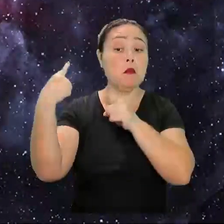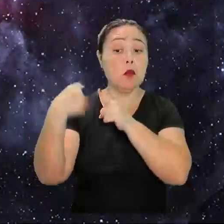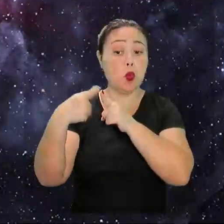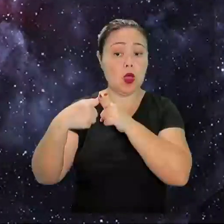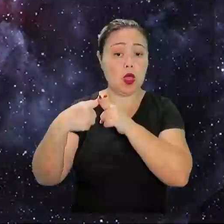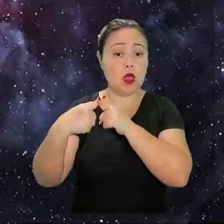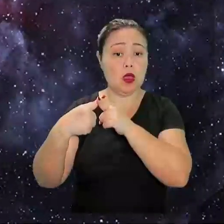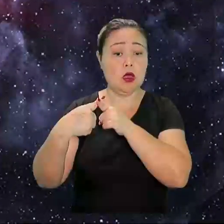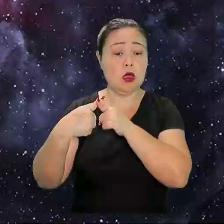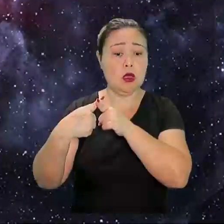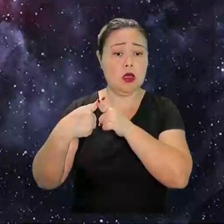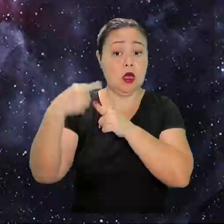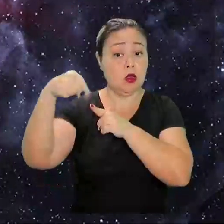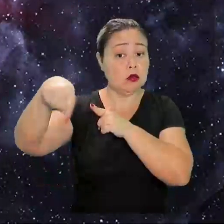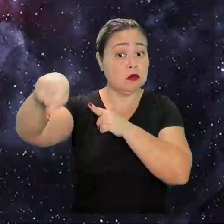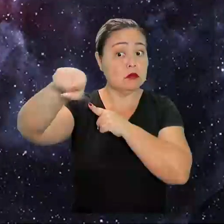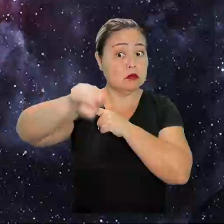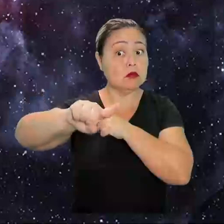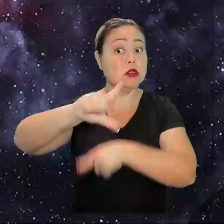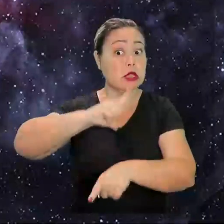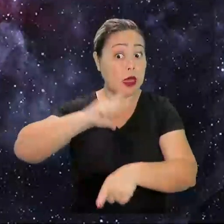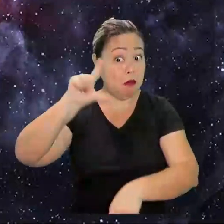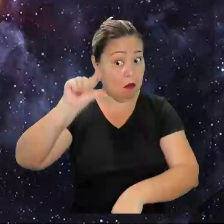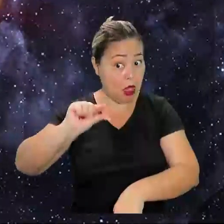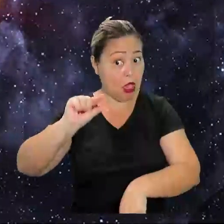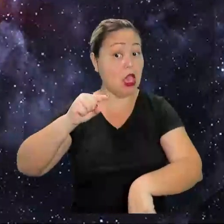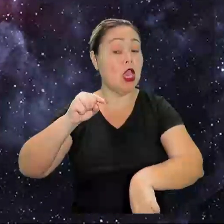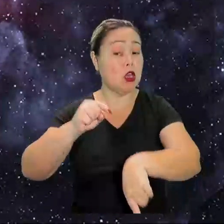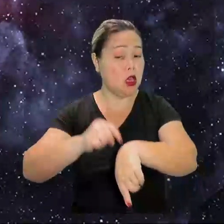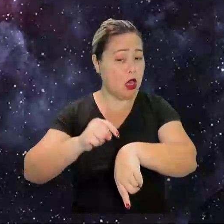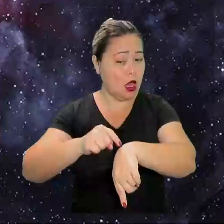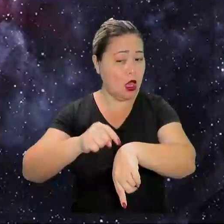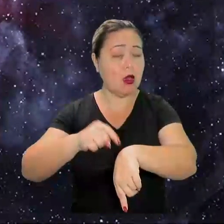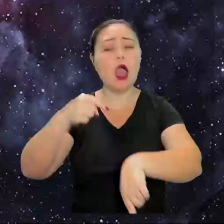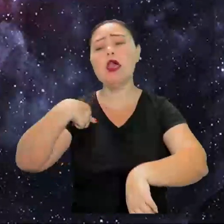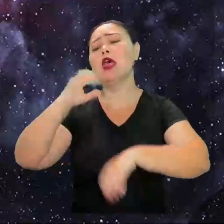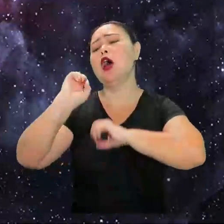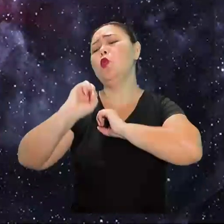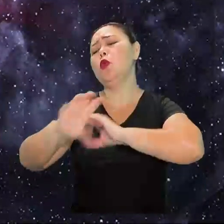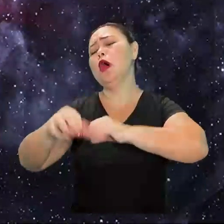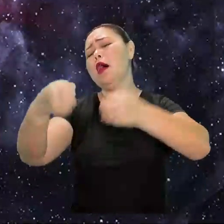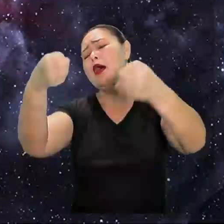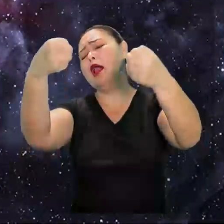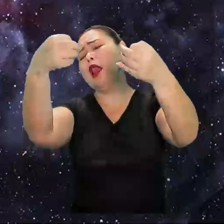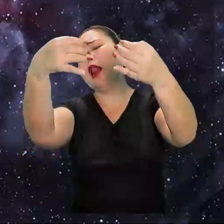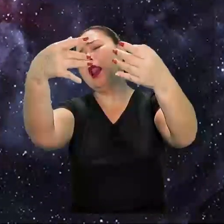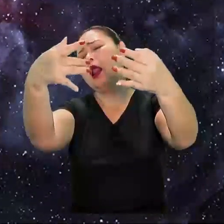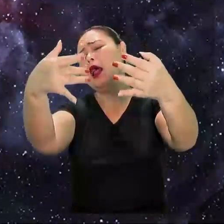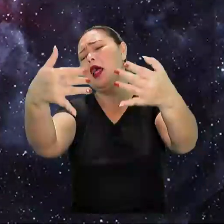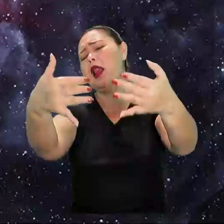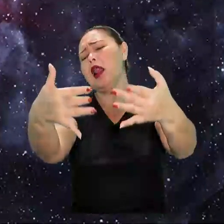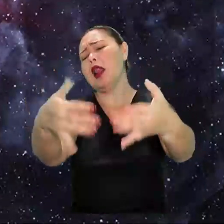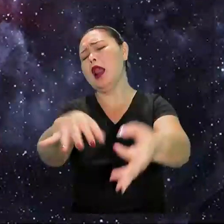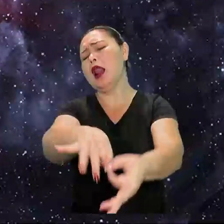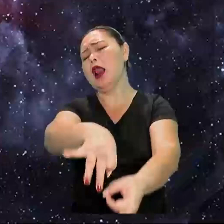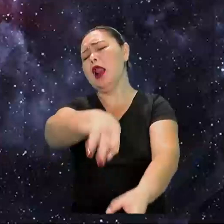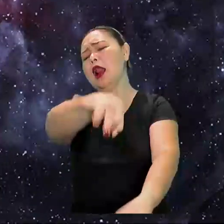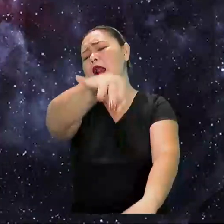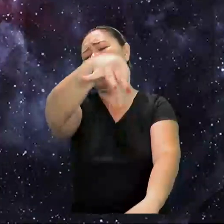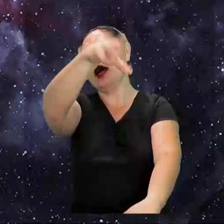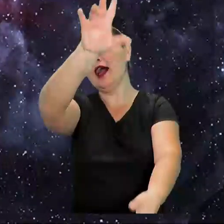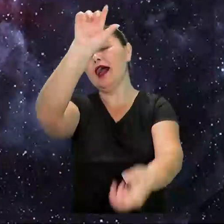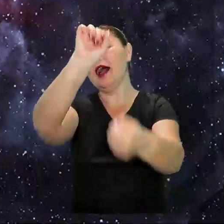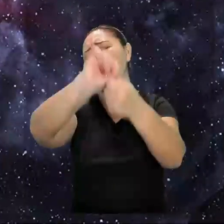quê? Né? Porque vocês têm menos, mas a gente aqui está ensinando, explicando, falando o